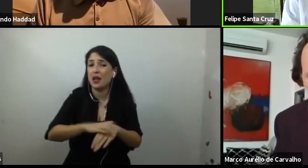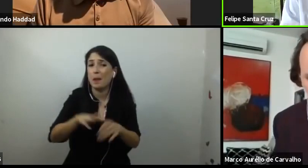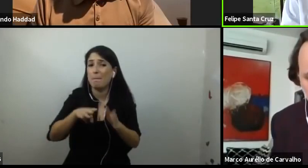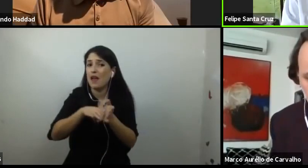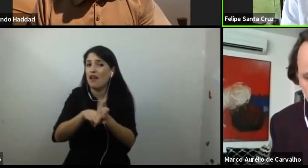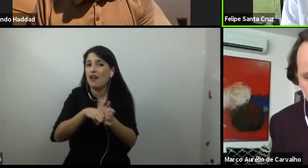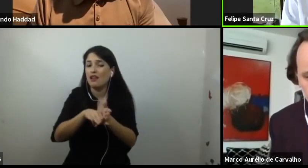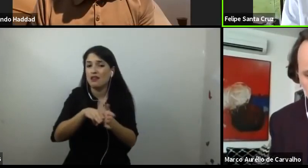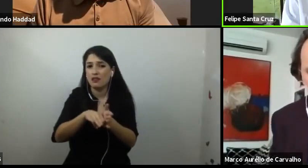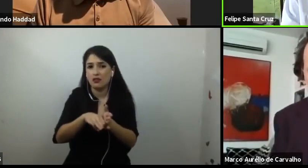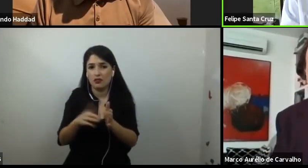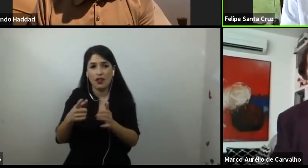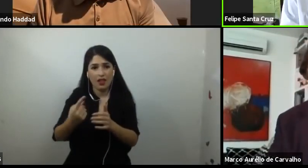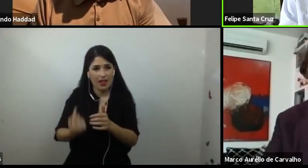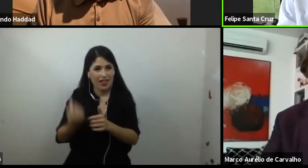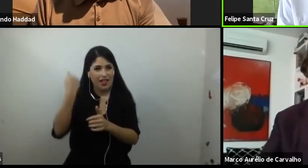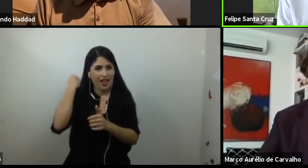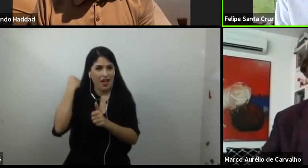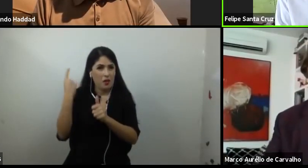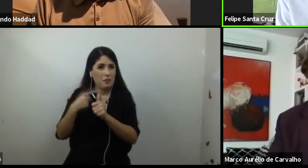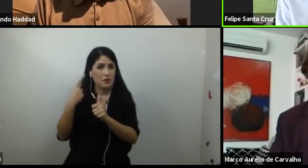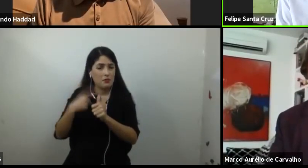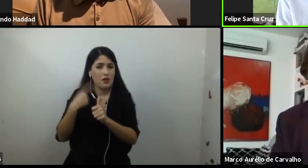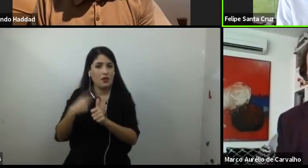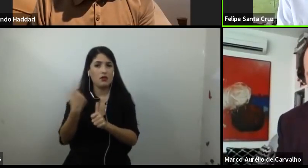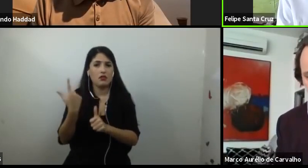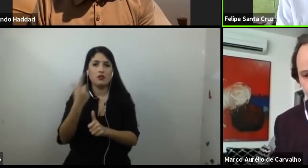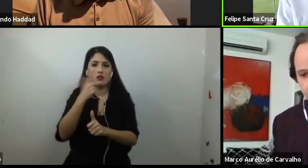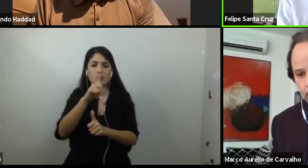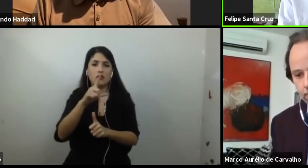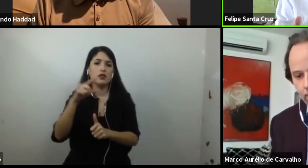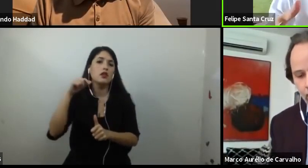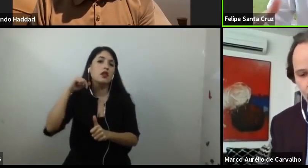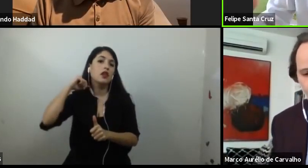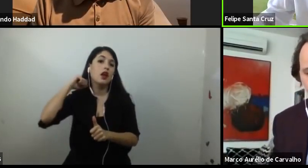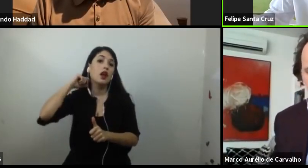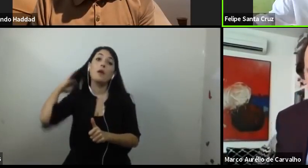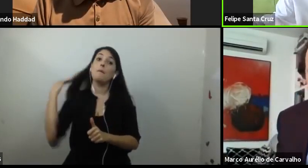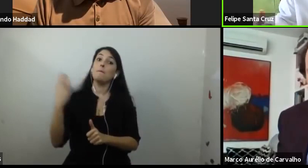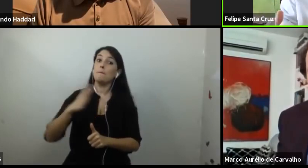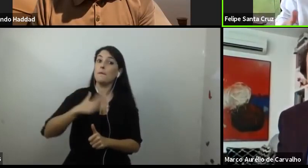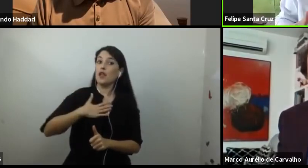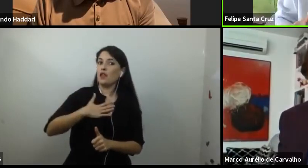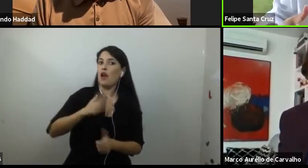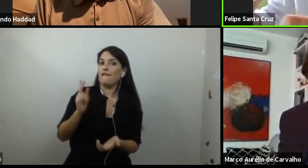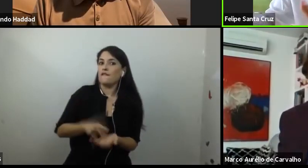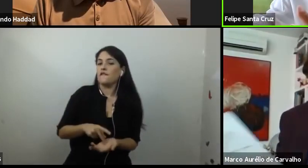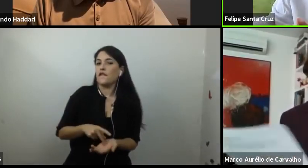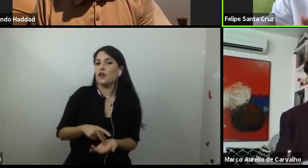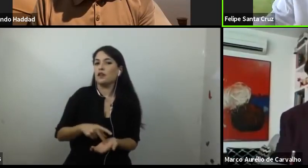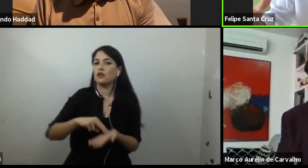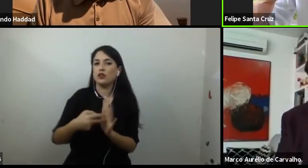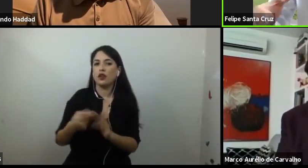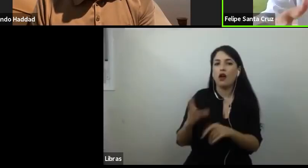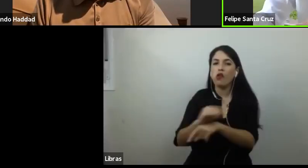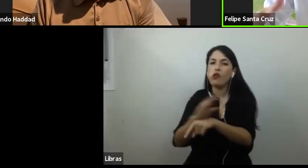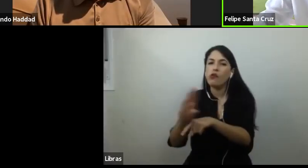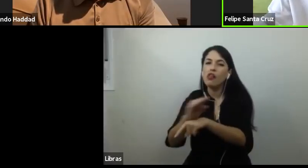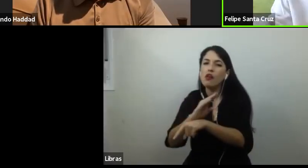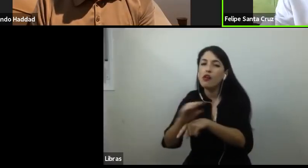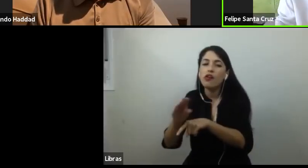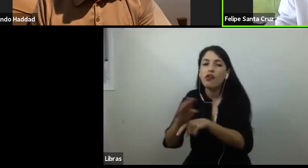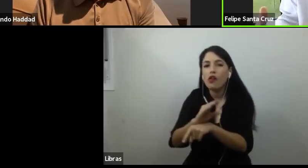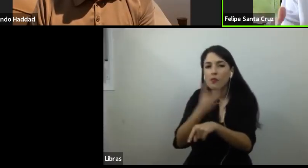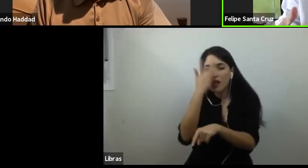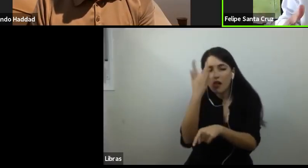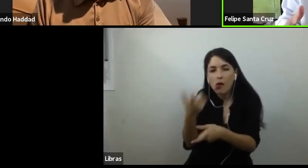foi utilizado nas redes sociais, que é ter o seu próprio fato e convencer pessoas que, por oportunismo ou por